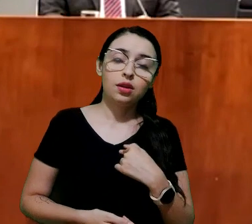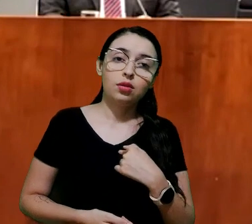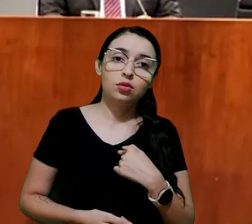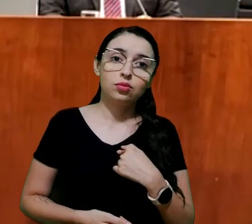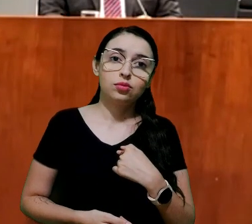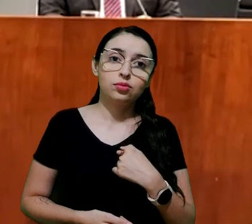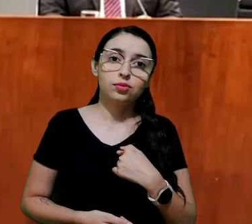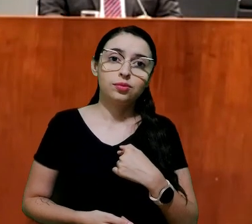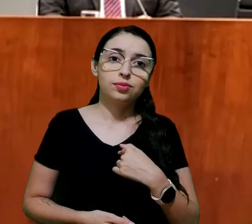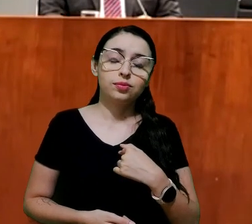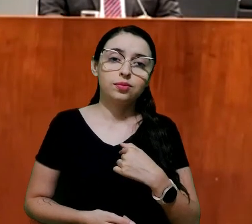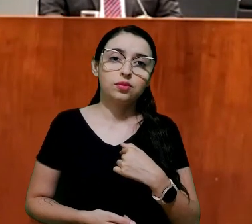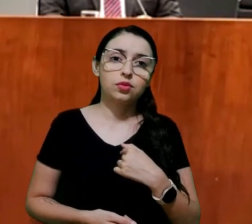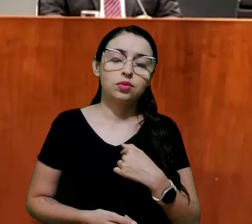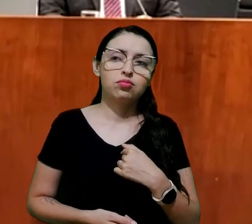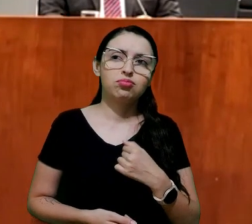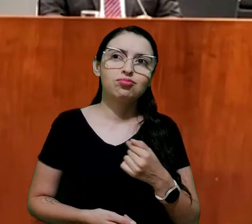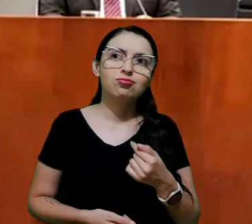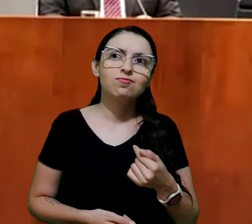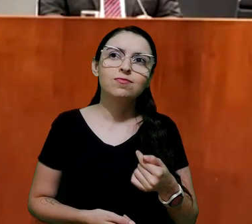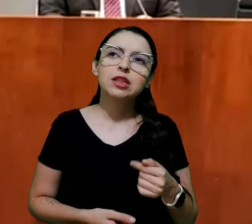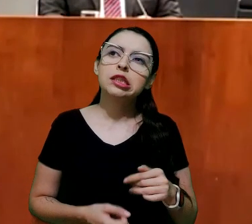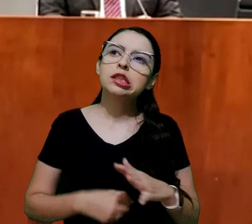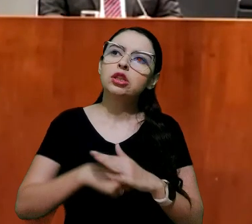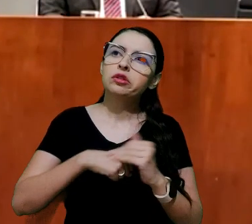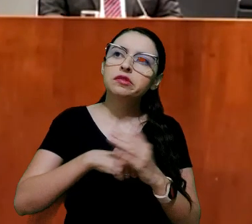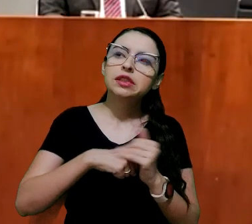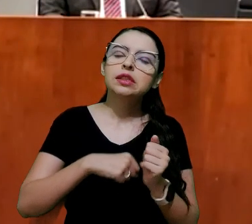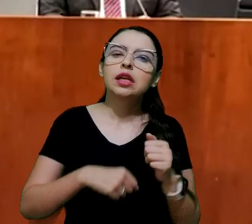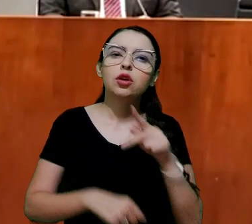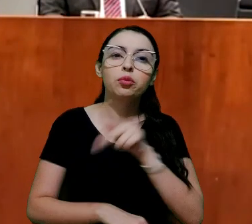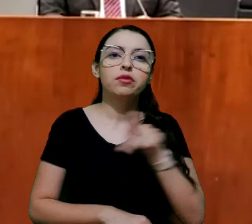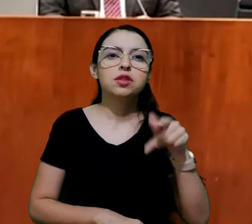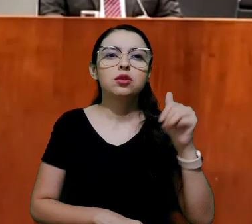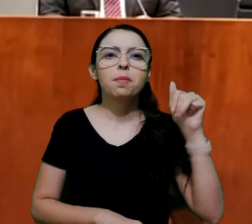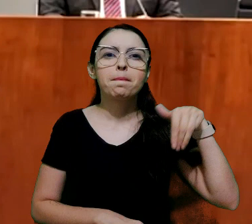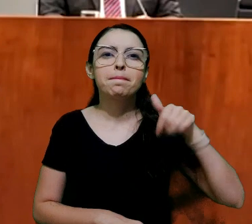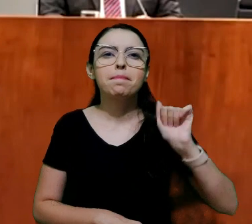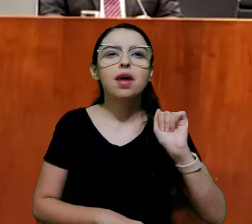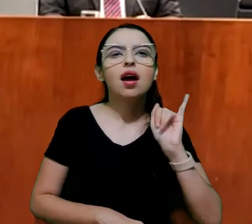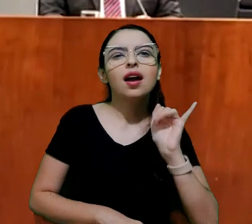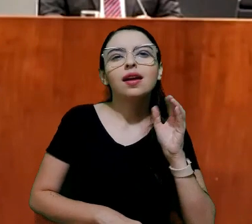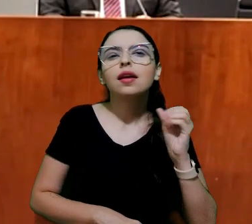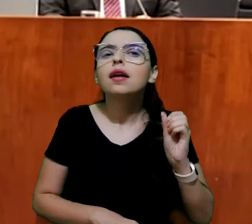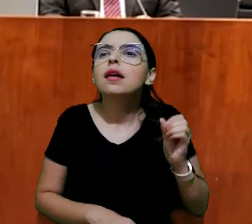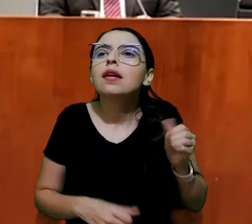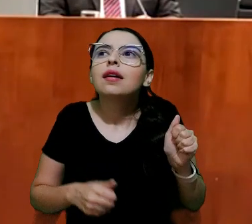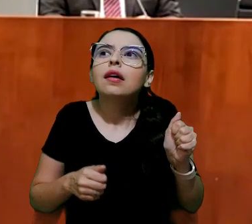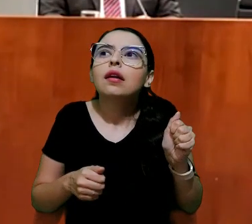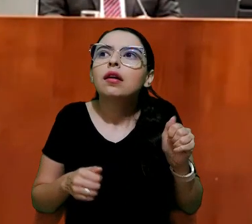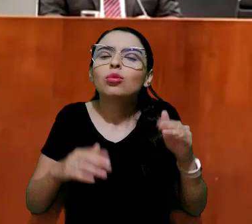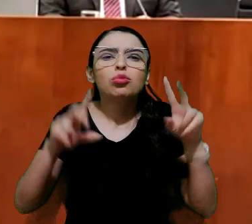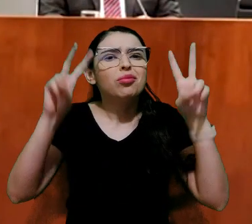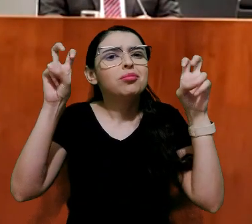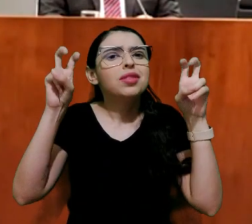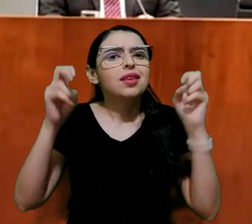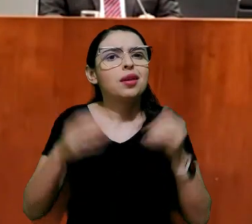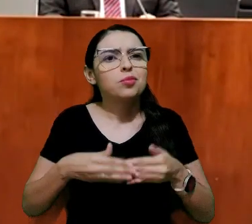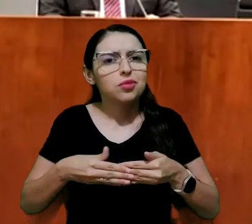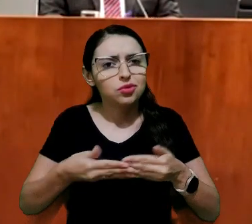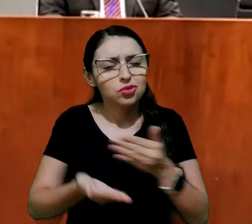quando conversei com o professor Mairan sobre o tema de início dessa nossa conversa, que vai